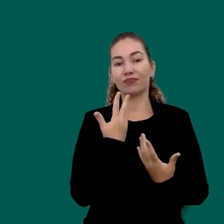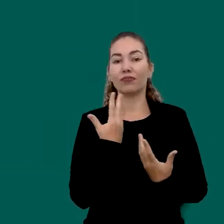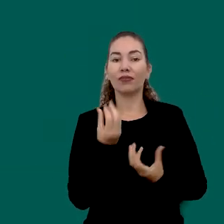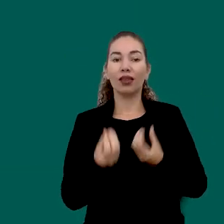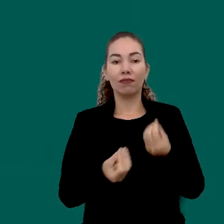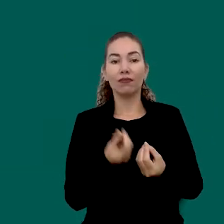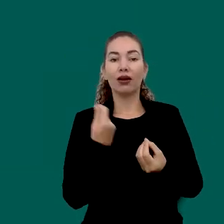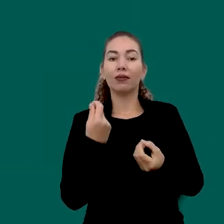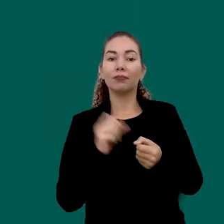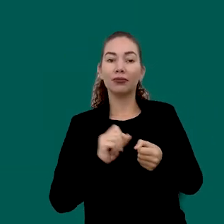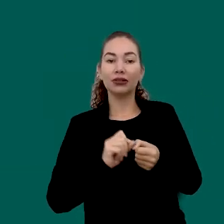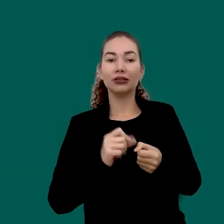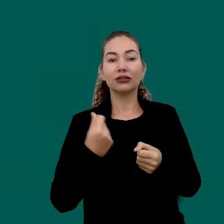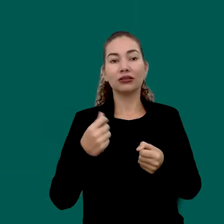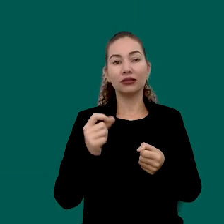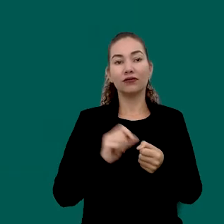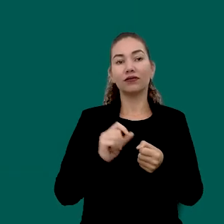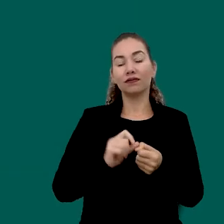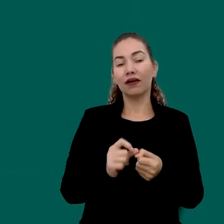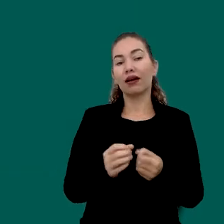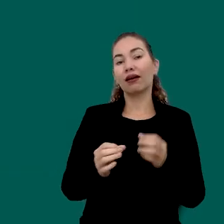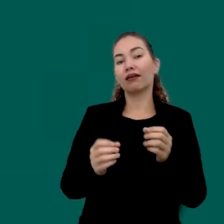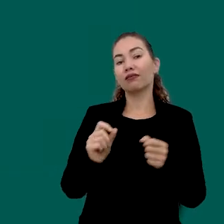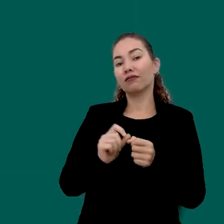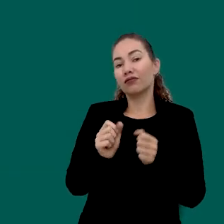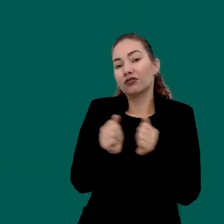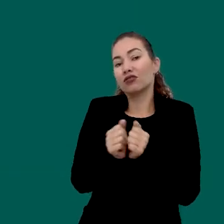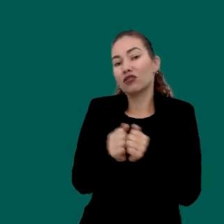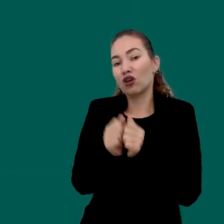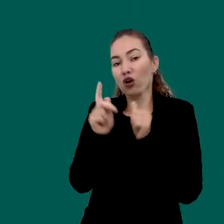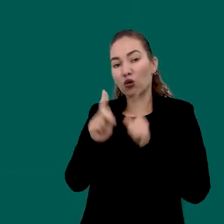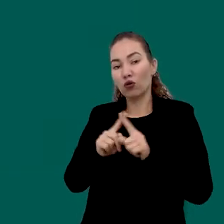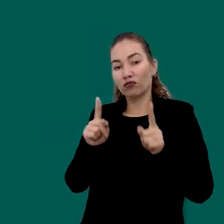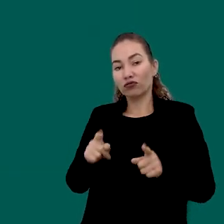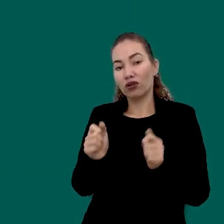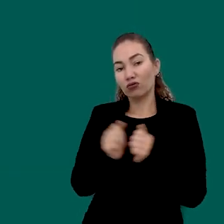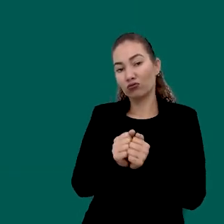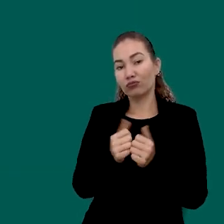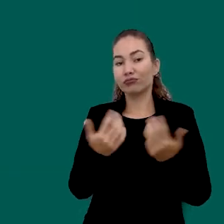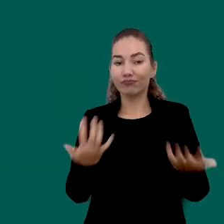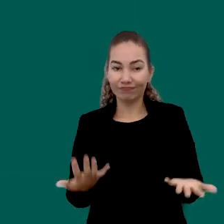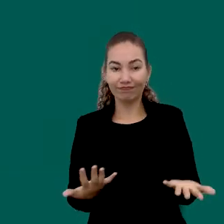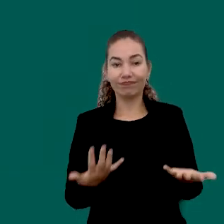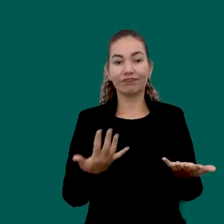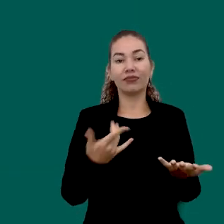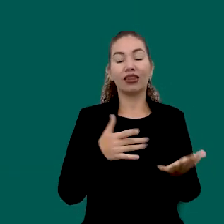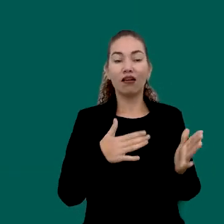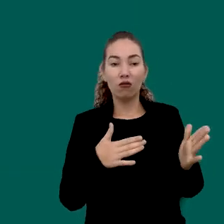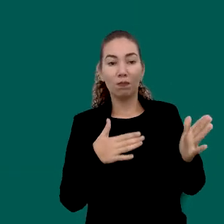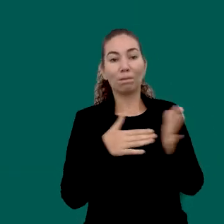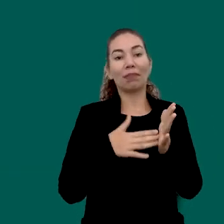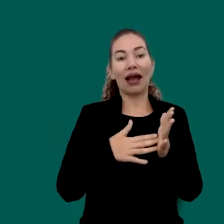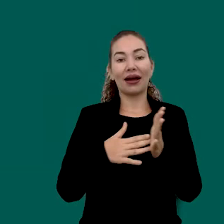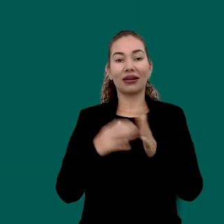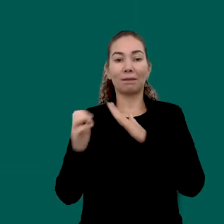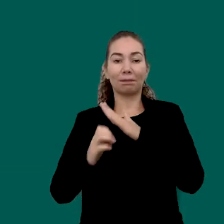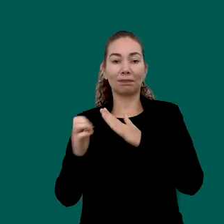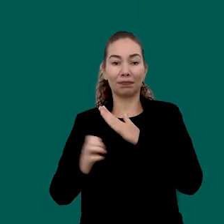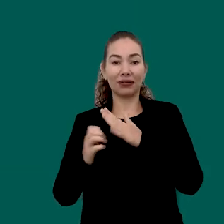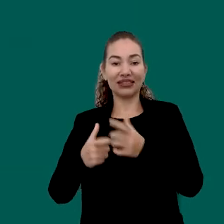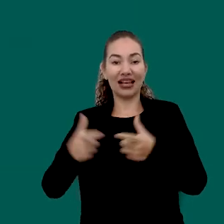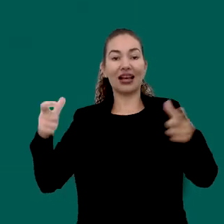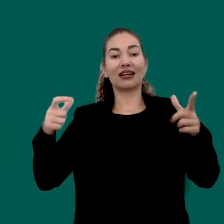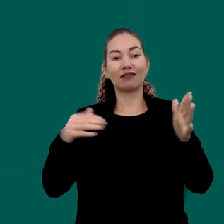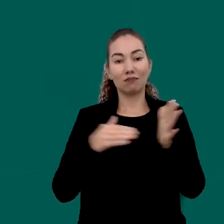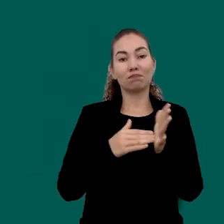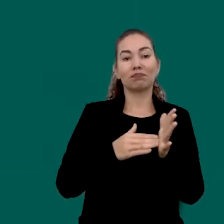não dá. Cara, mas às vezes dá, você tem que só ir lá e fazer, executar, colocar o pessoal junto, então acaba barrando. Então elas se travam muito